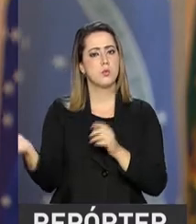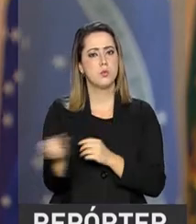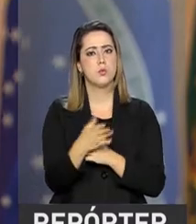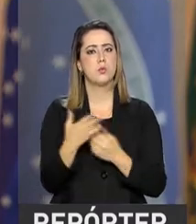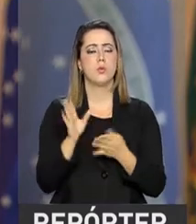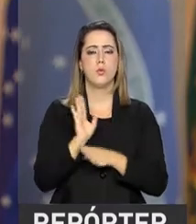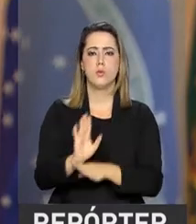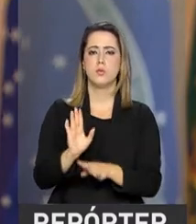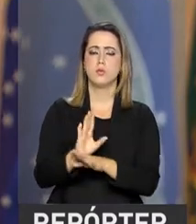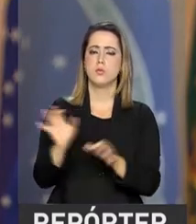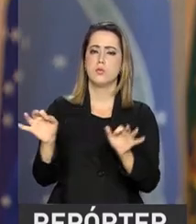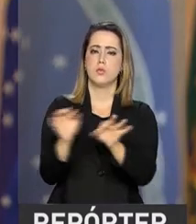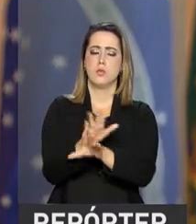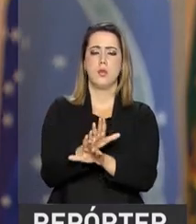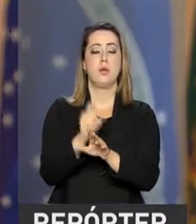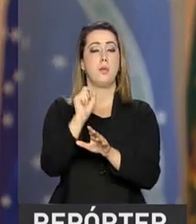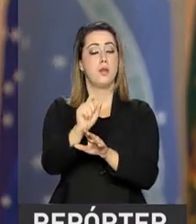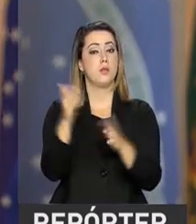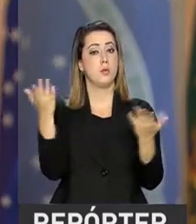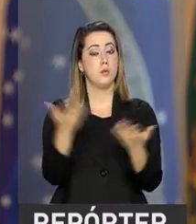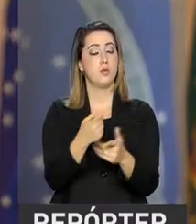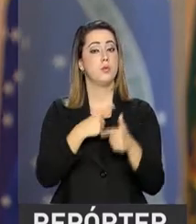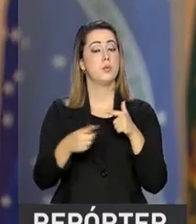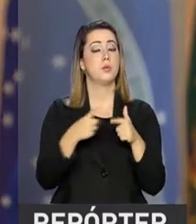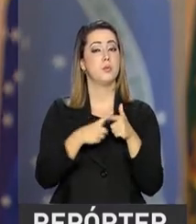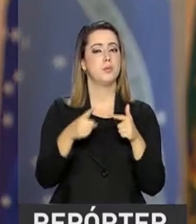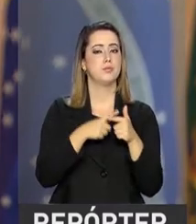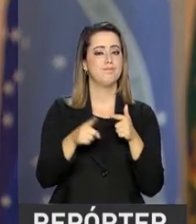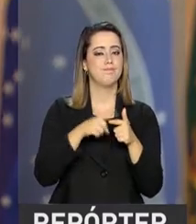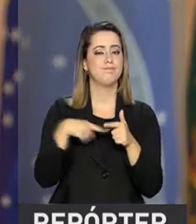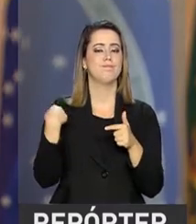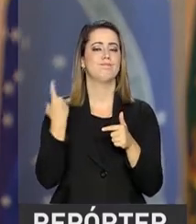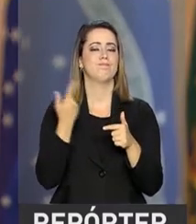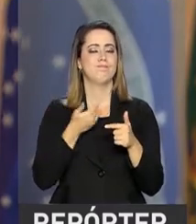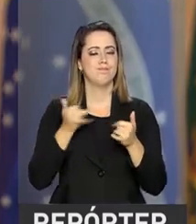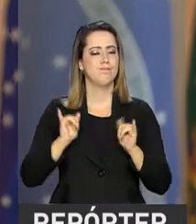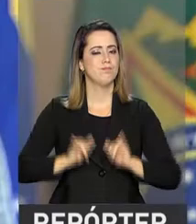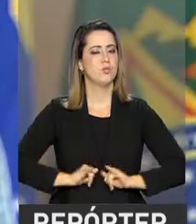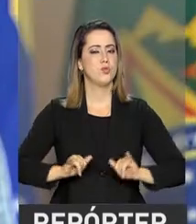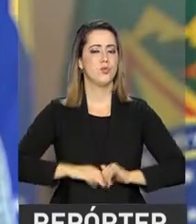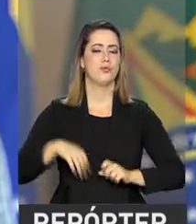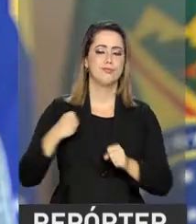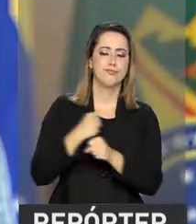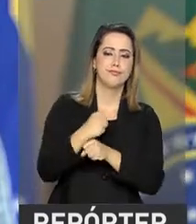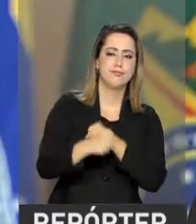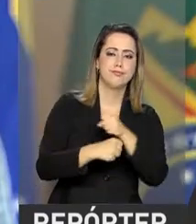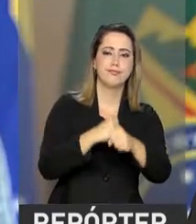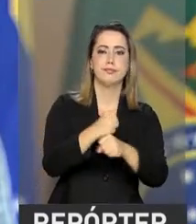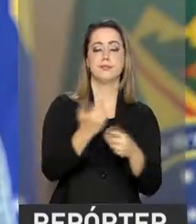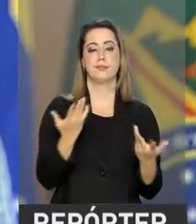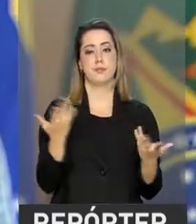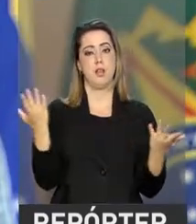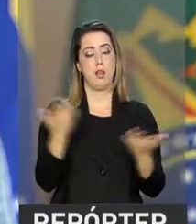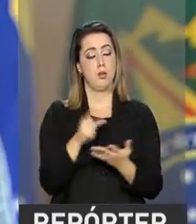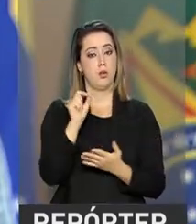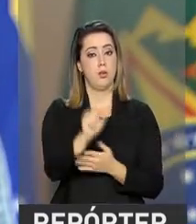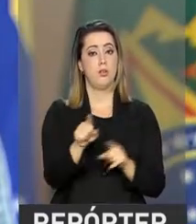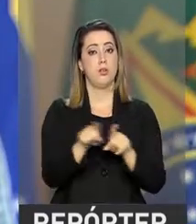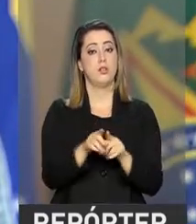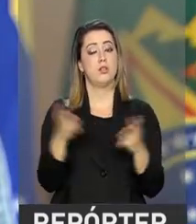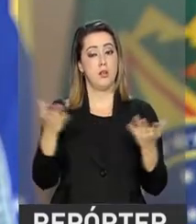ajudaram a eliminar de vez a crise que tanto nos prejudicou nos últimos anos com essa medida corremos